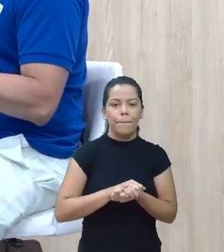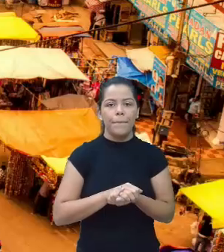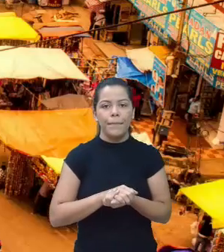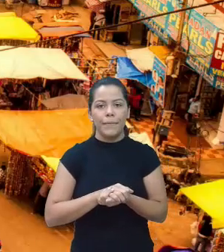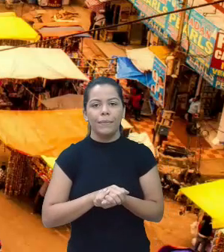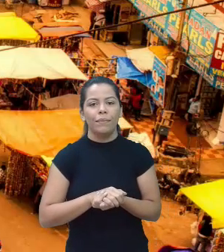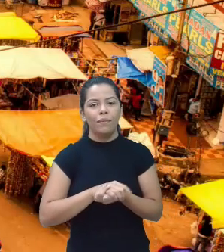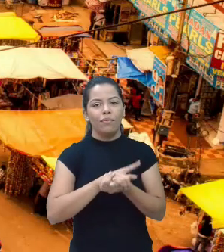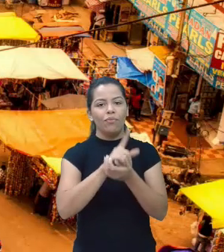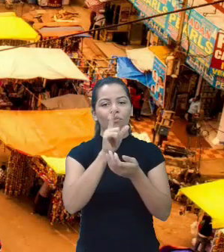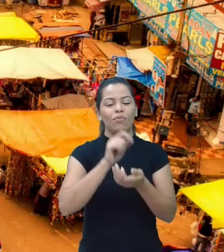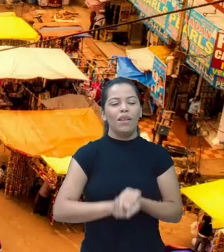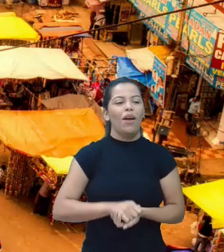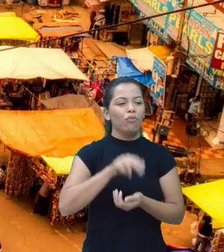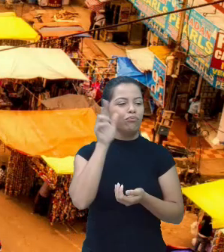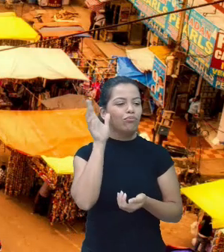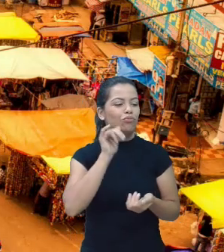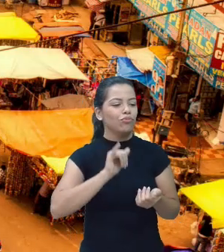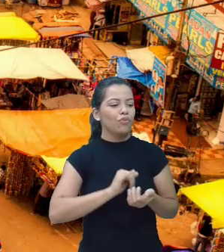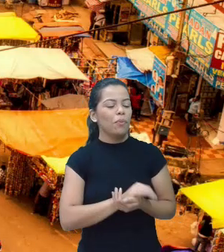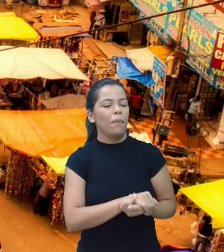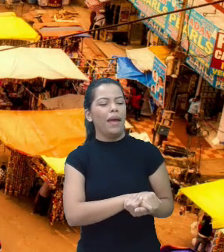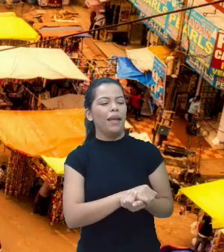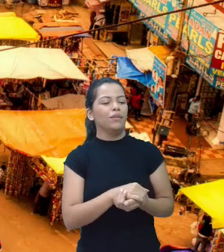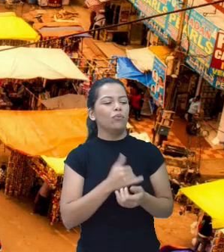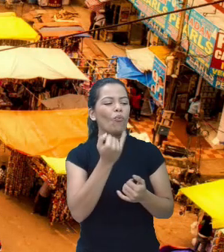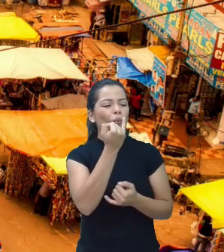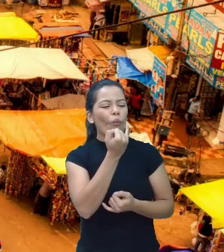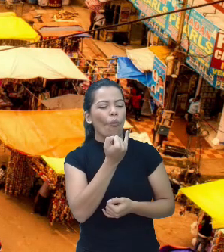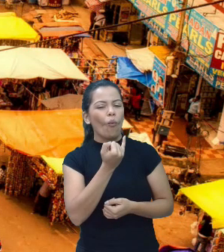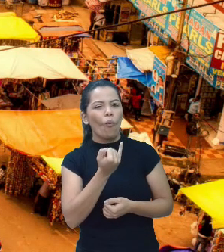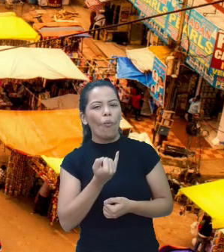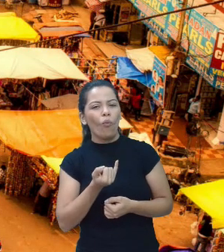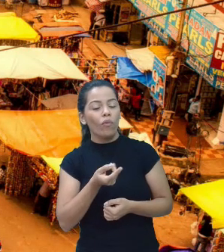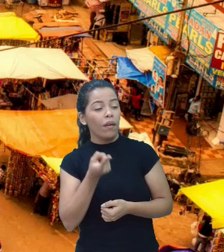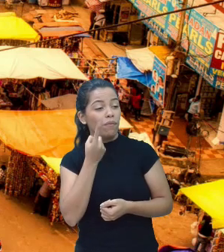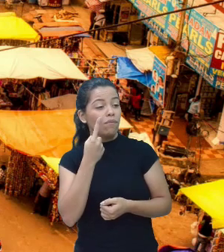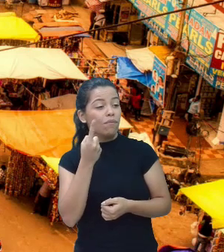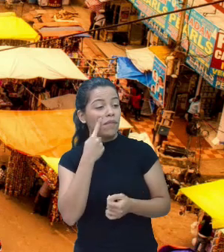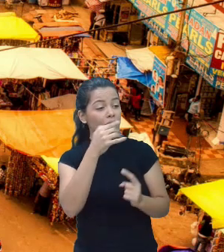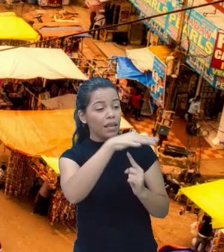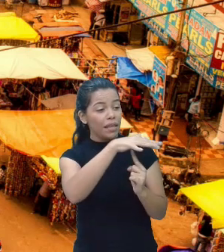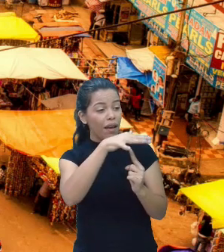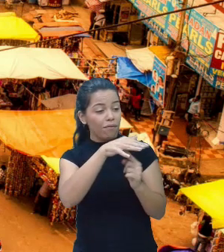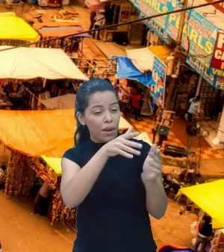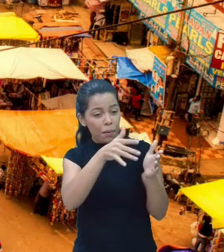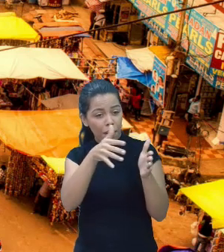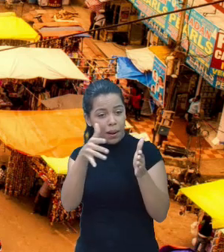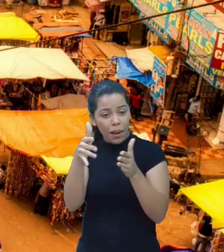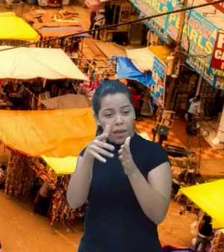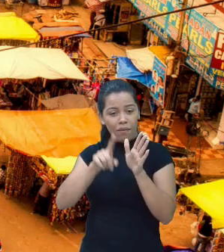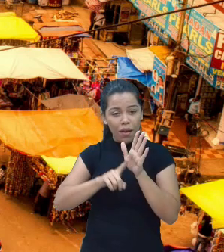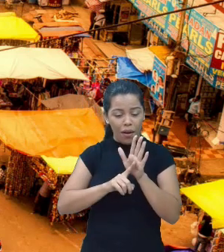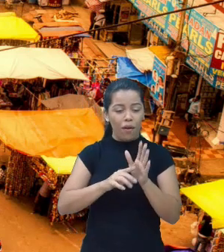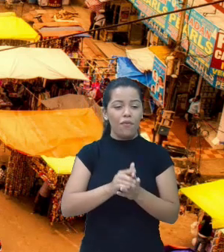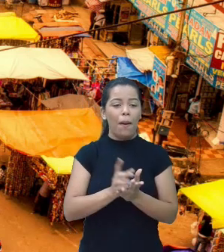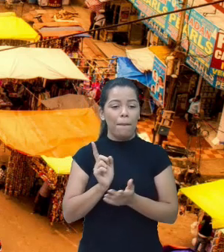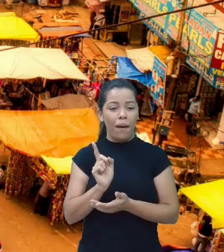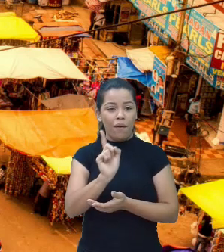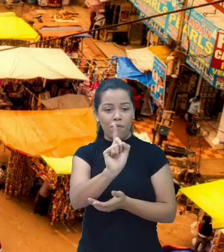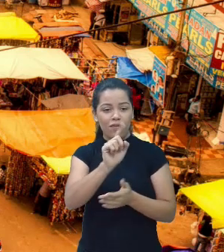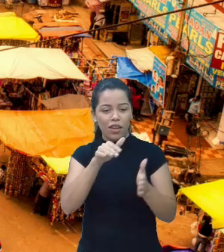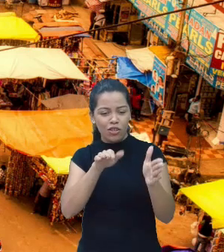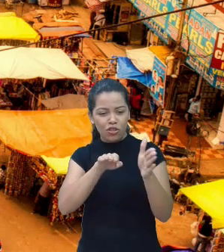Um jumento estrupiado, mago que só a desgraça, quando vê que a feira passa, vai pra frente do mercado. O endereço